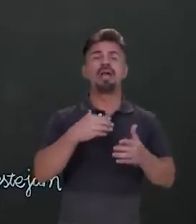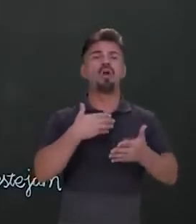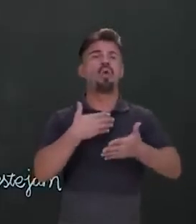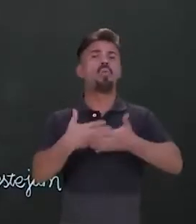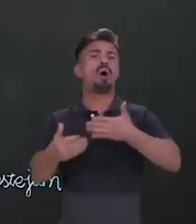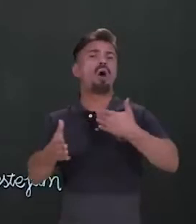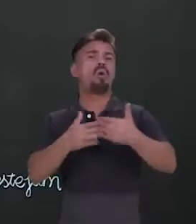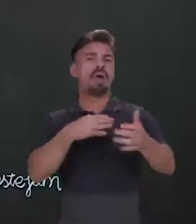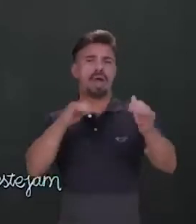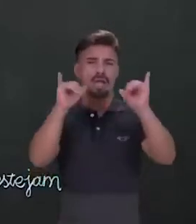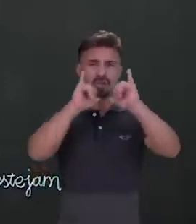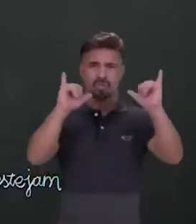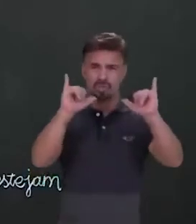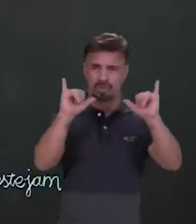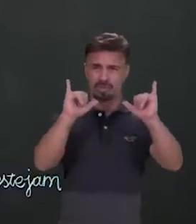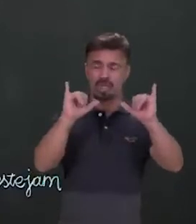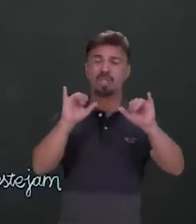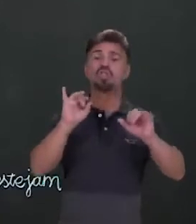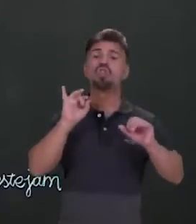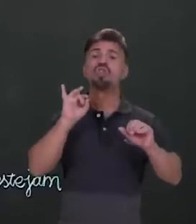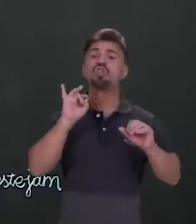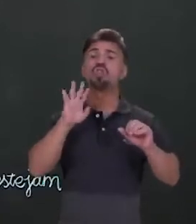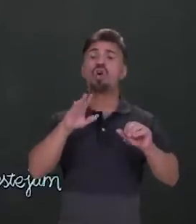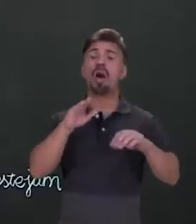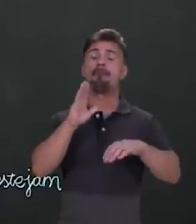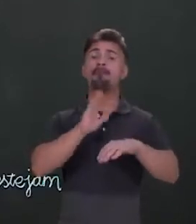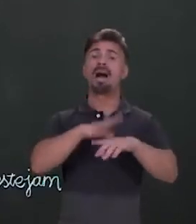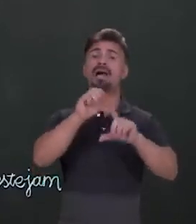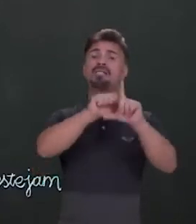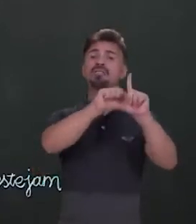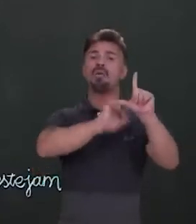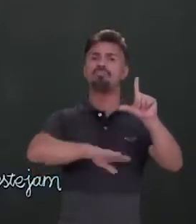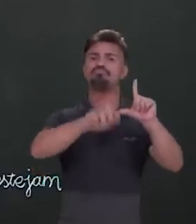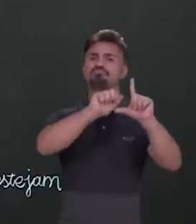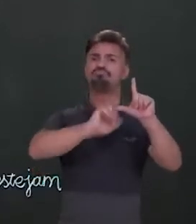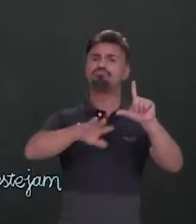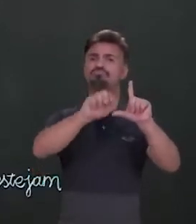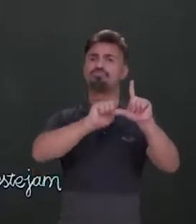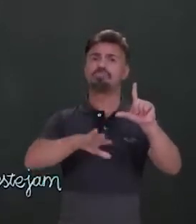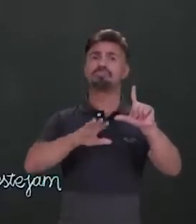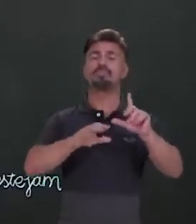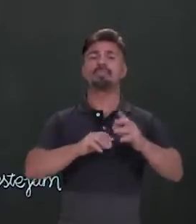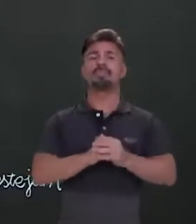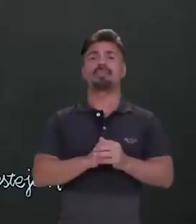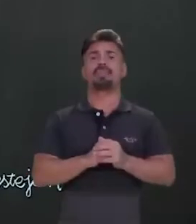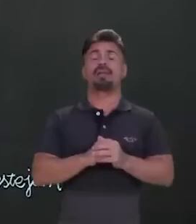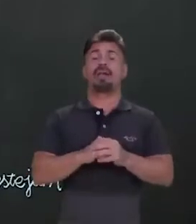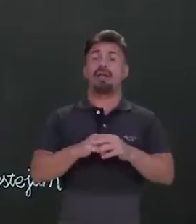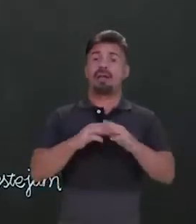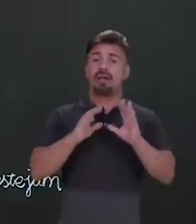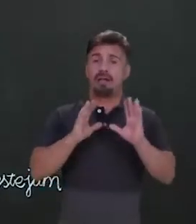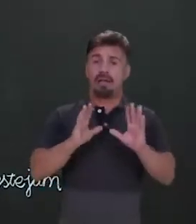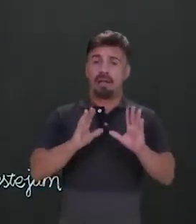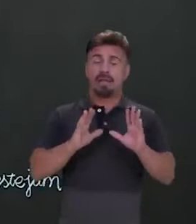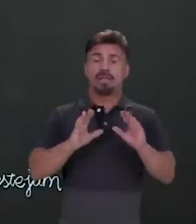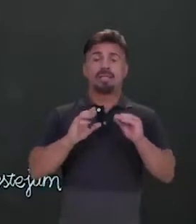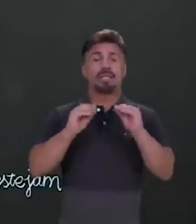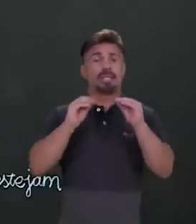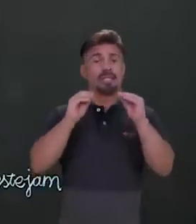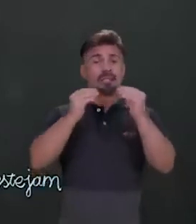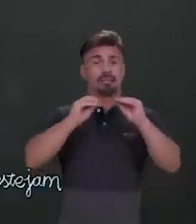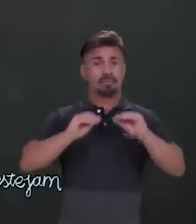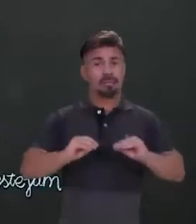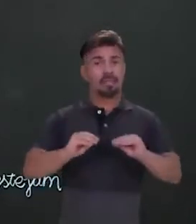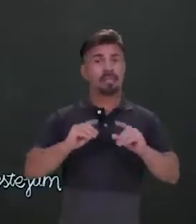não é qualquer notícia. São apenas as mais compartilhadas. Nesse caso, toda essa oração aqui introduzida